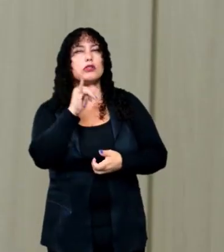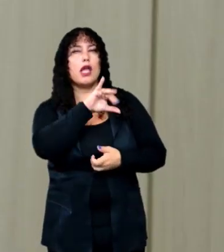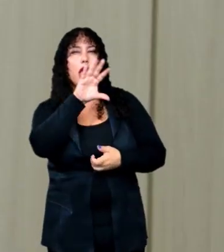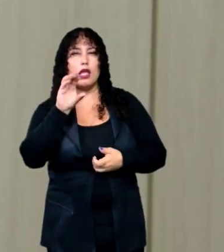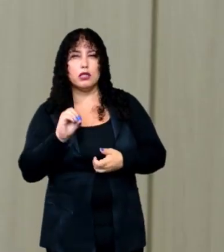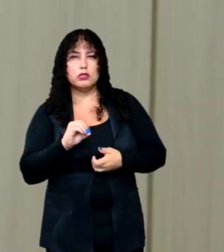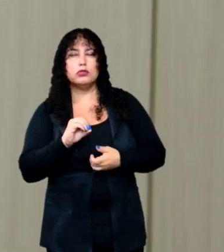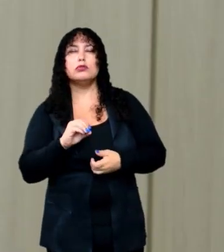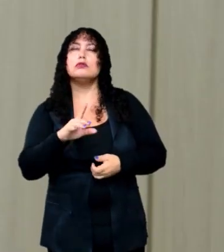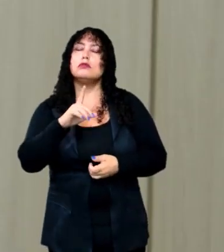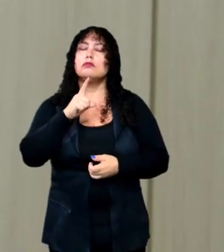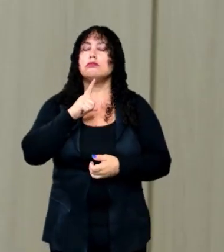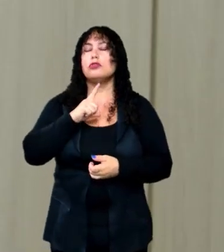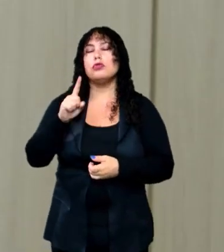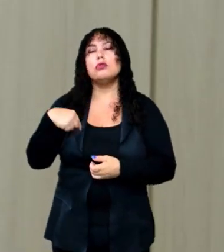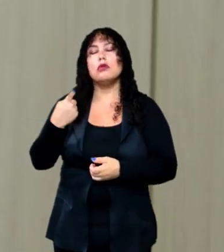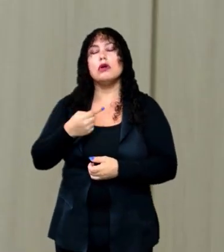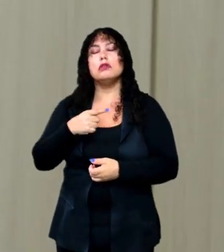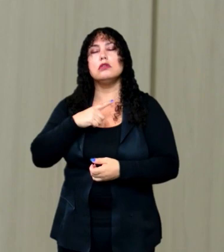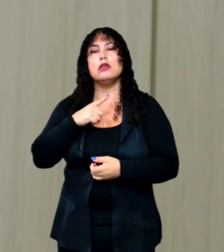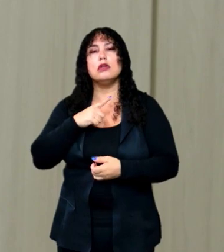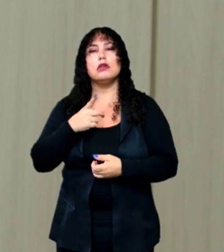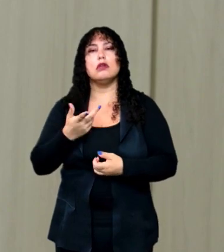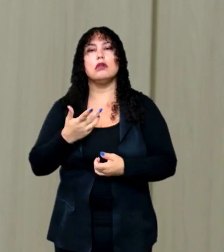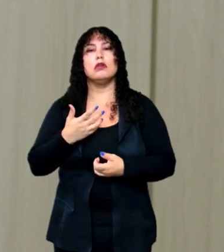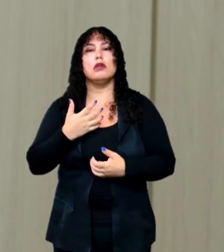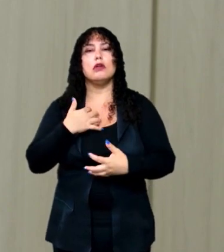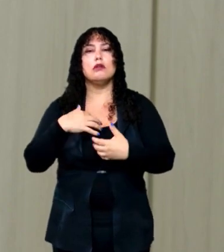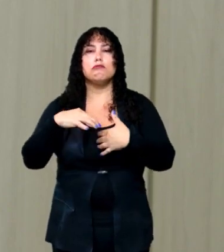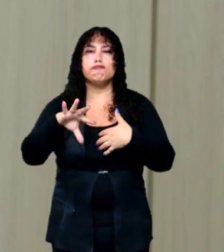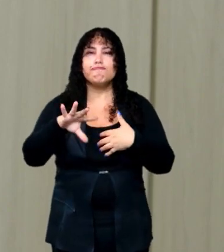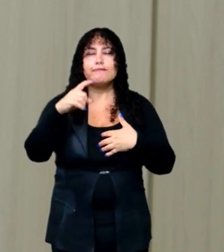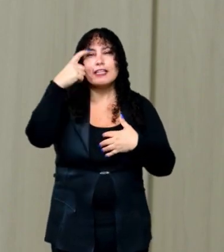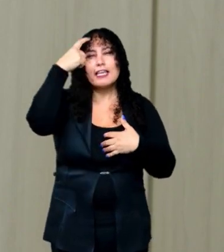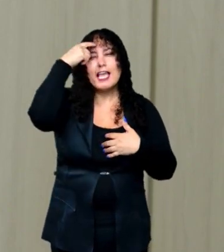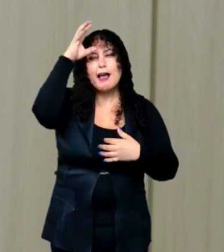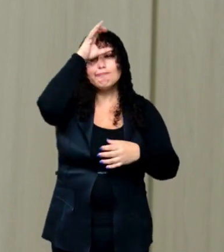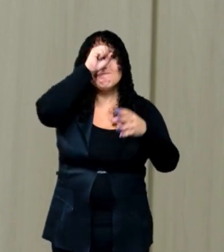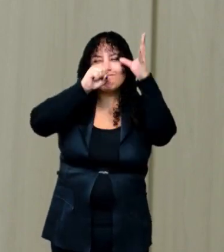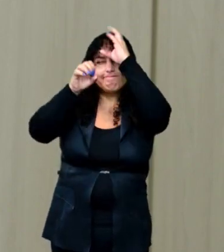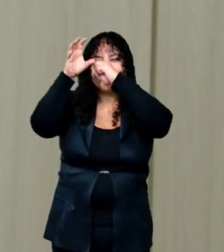Assim, a gente tem que colocar a mão também na nossa cuca, né?